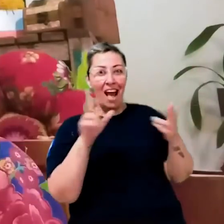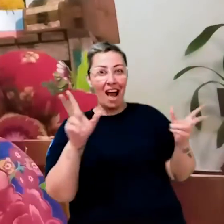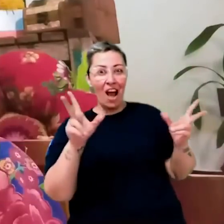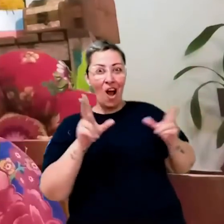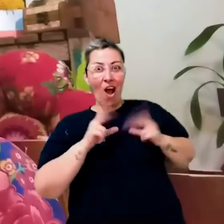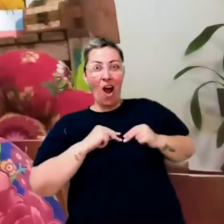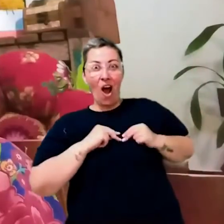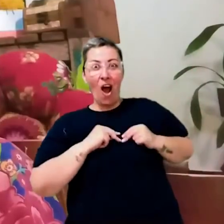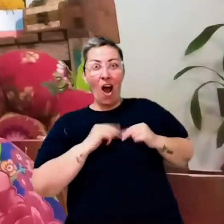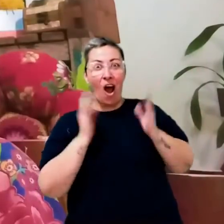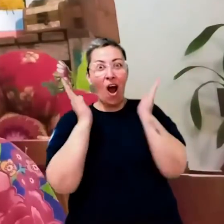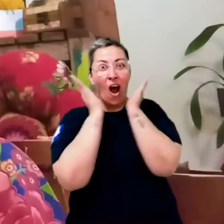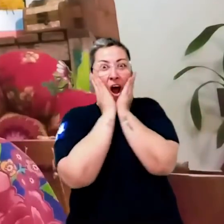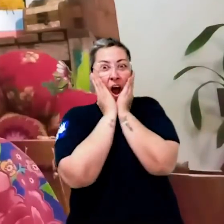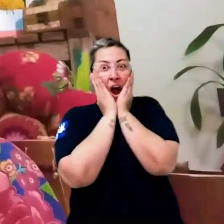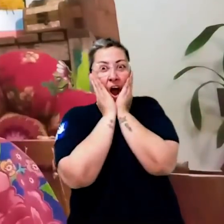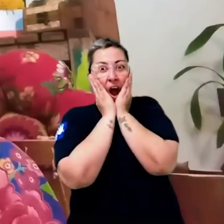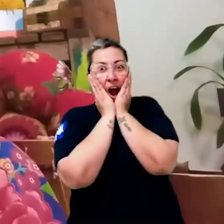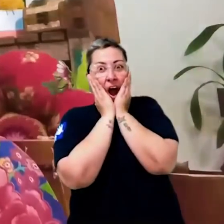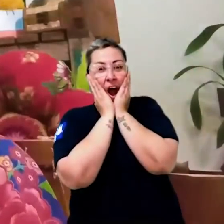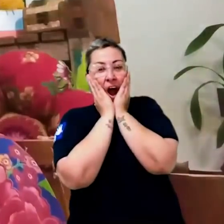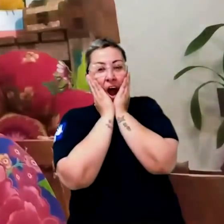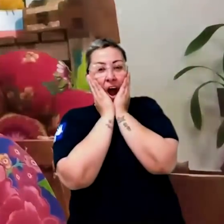dizem: "Oh!"